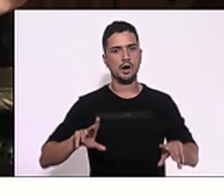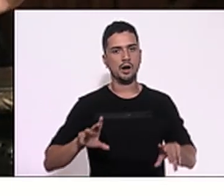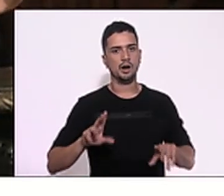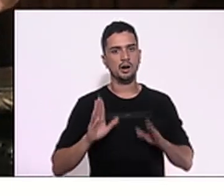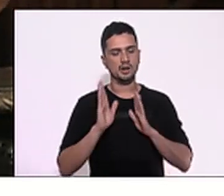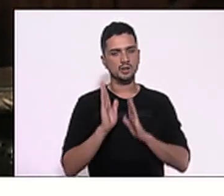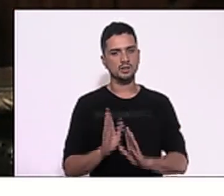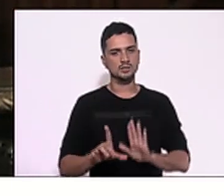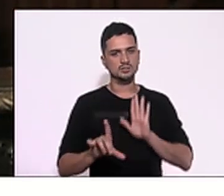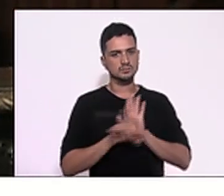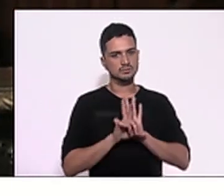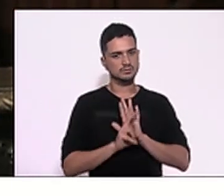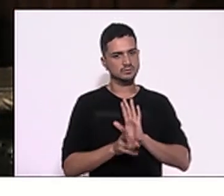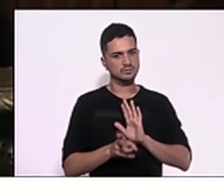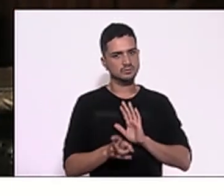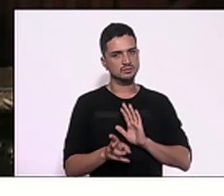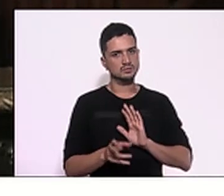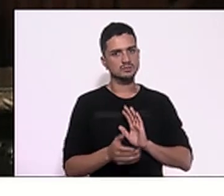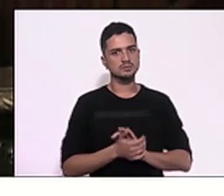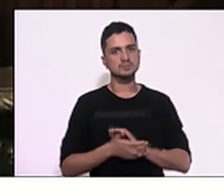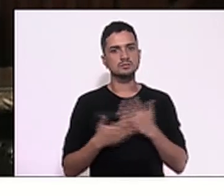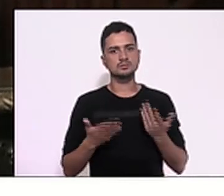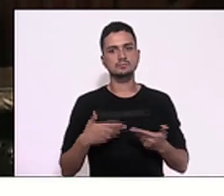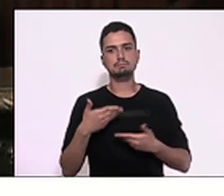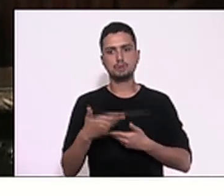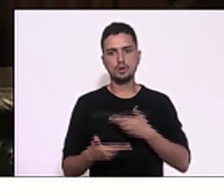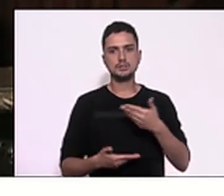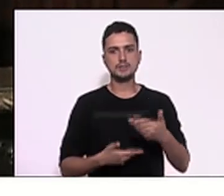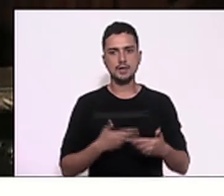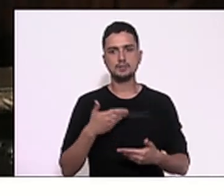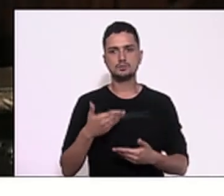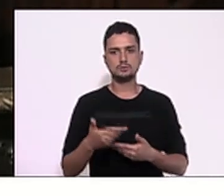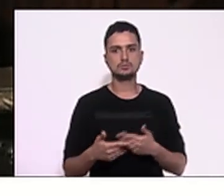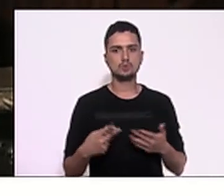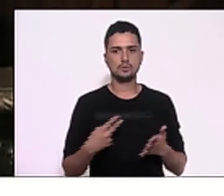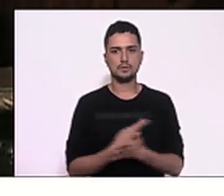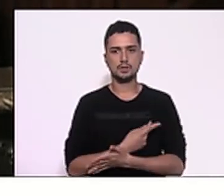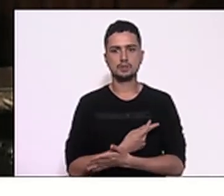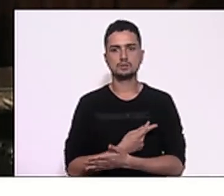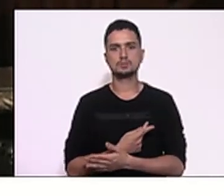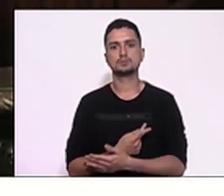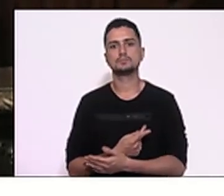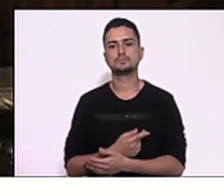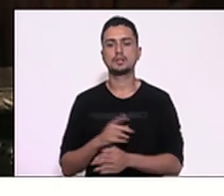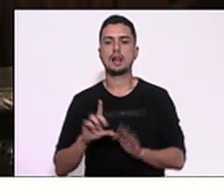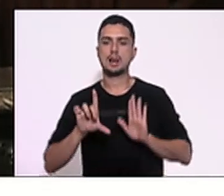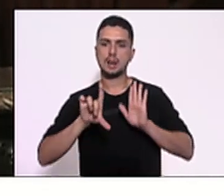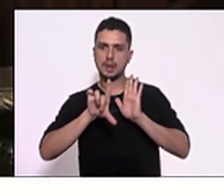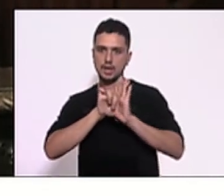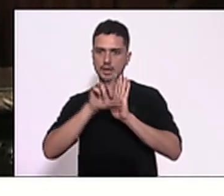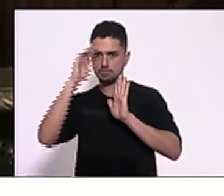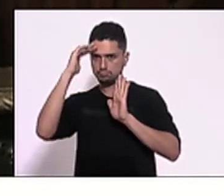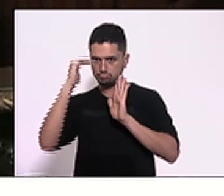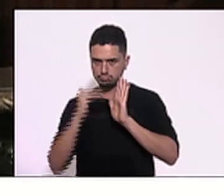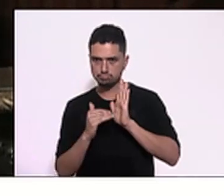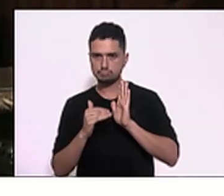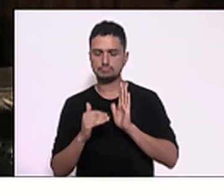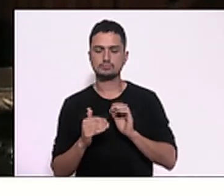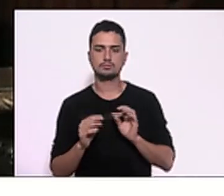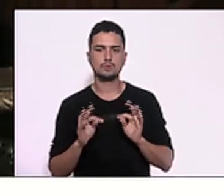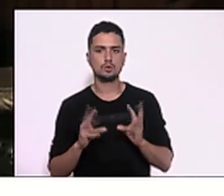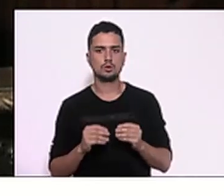Cefet. A legislação varia no caso do Cefet, porque, diferentemente das universidades federais, no caso do Cefet não